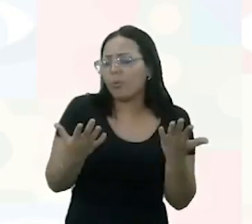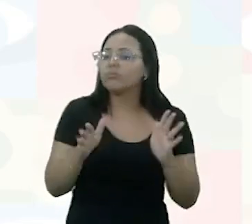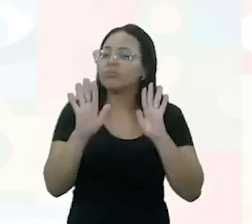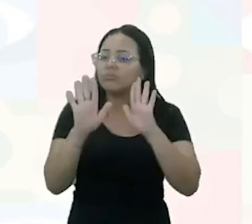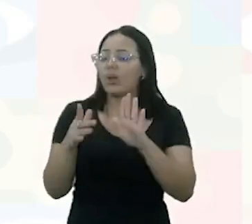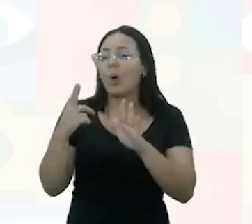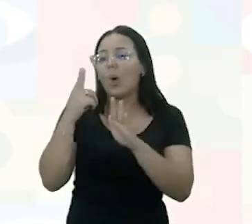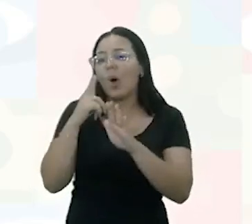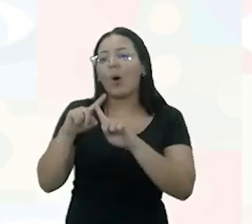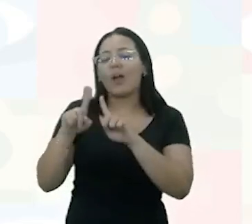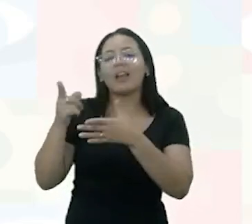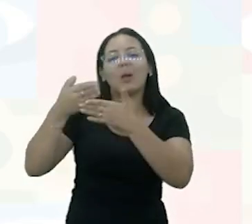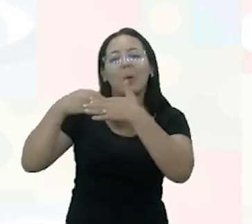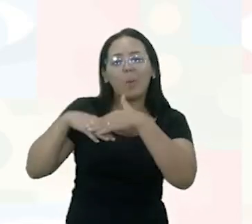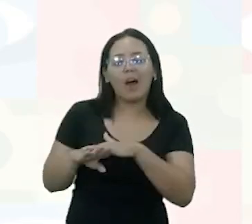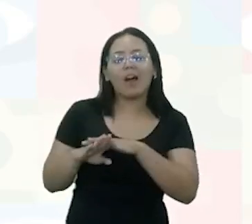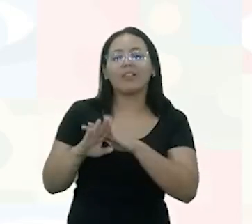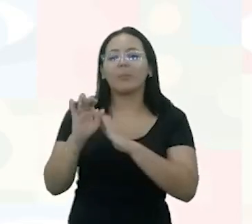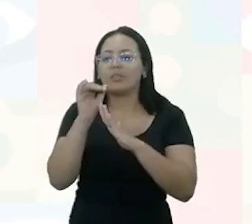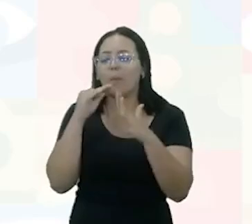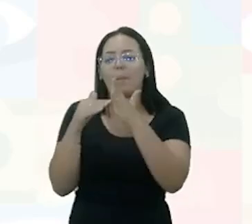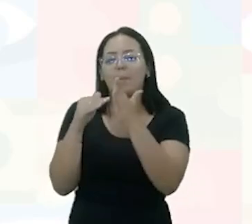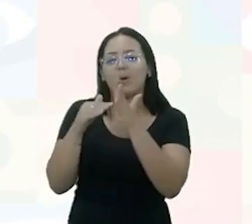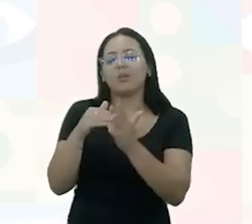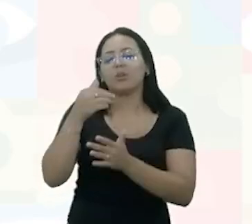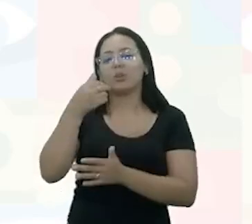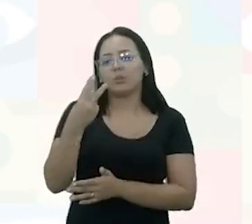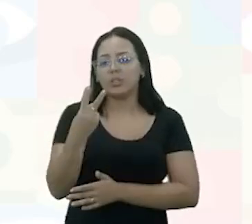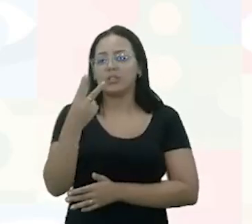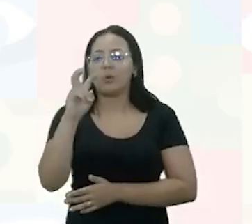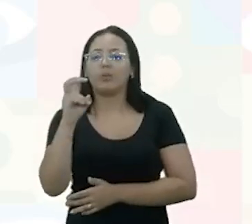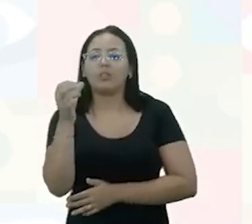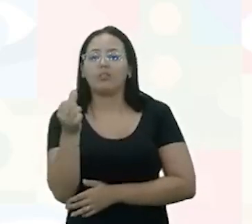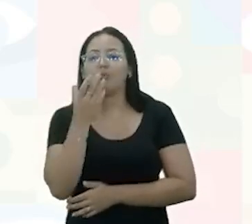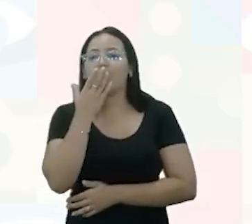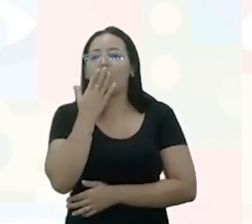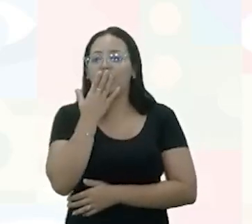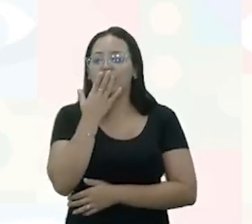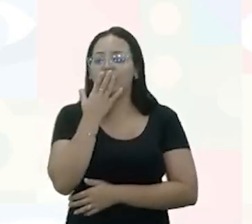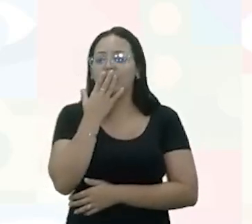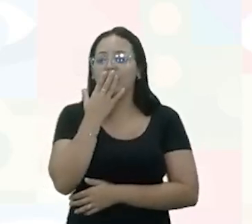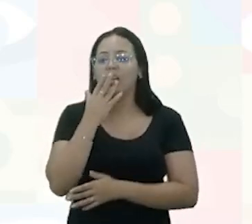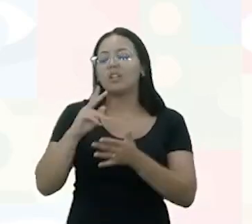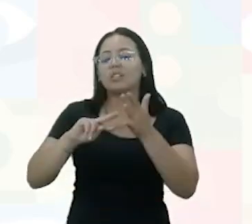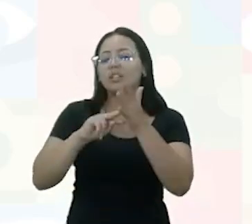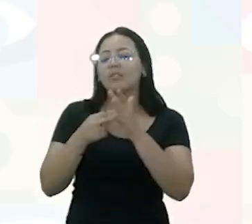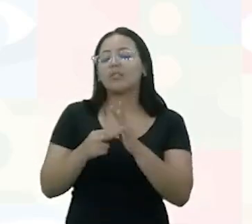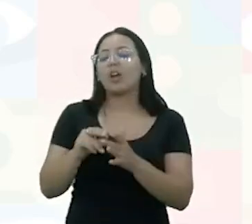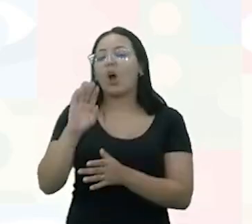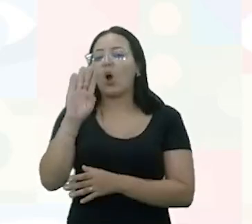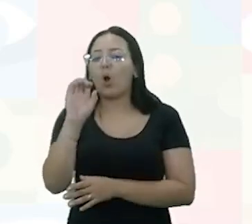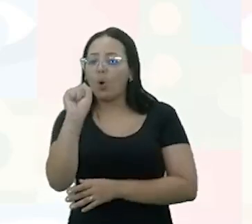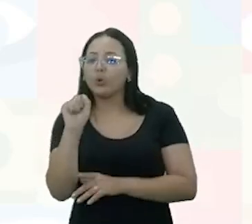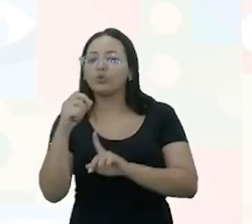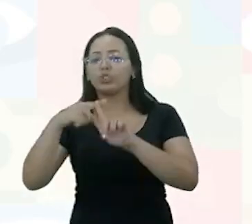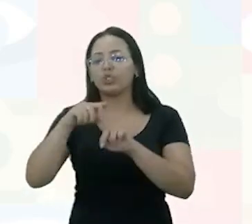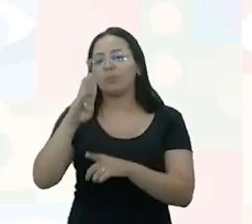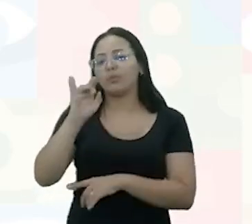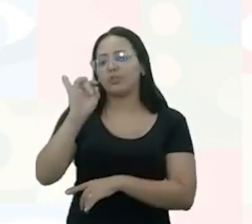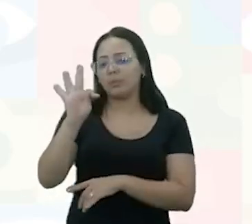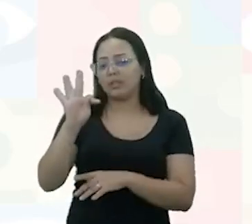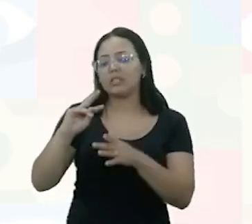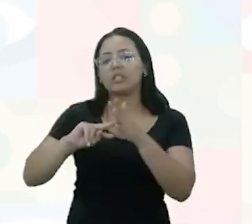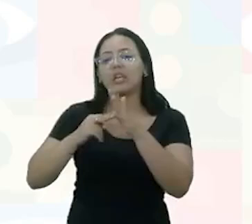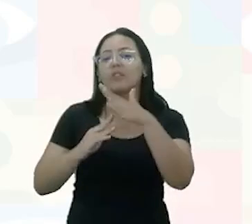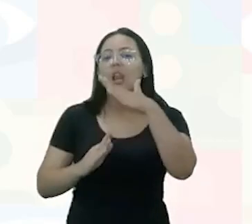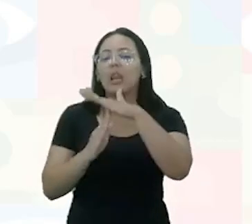as imagens em resolução máxima de 256 cores, ou seja, 8 bits, o que limita a variação